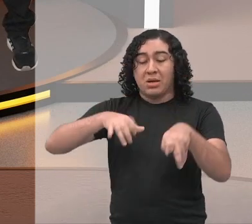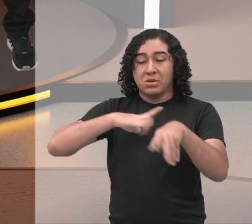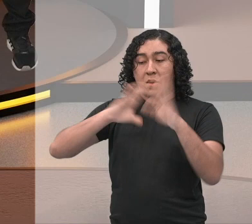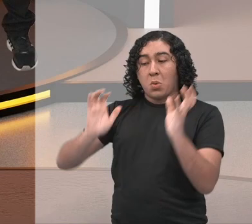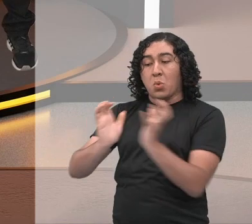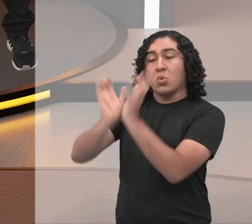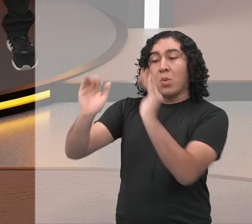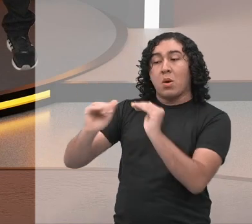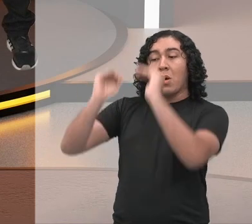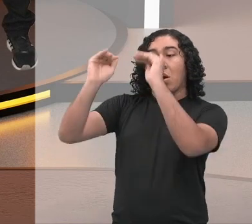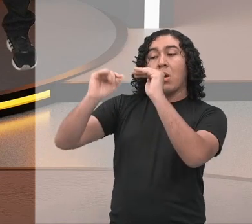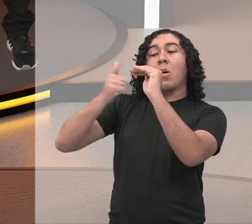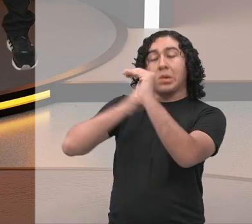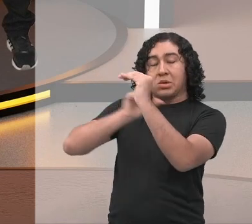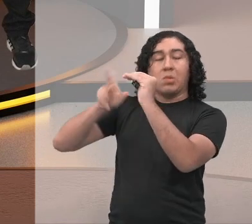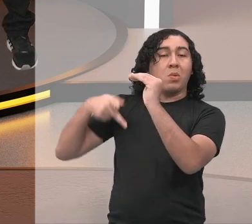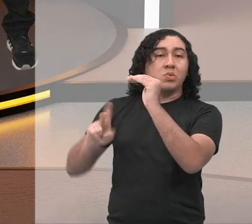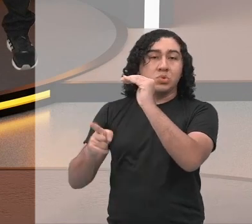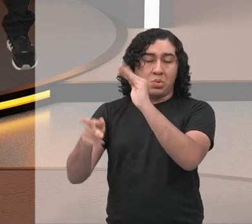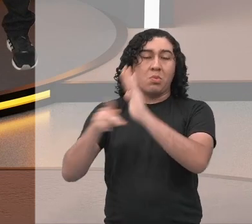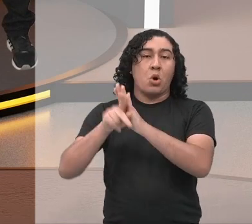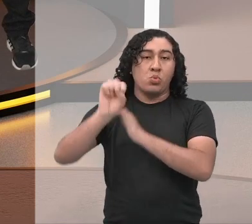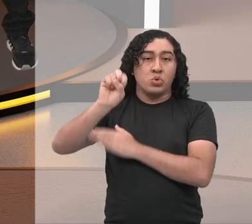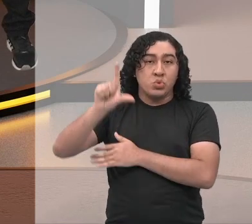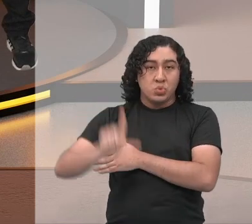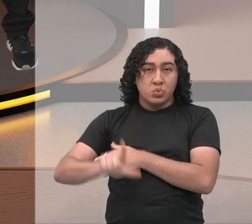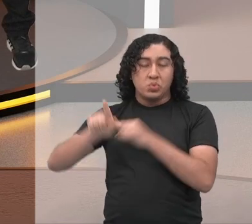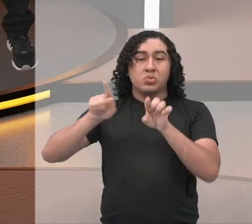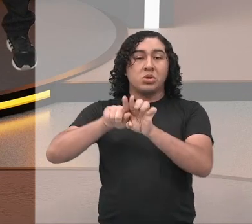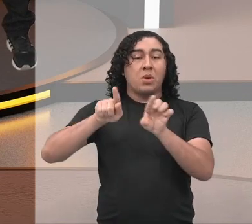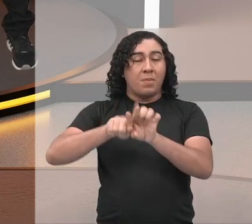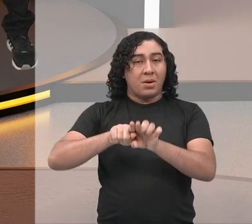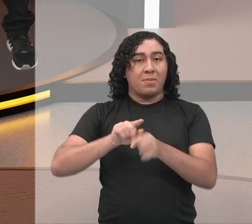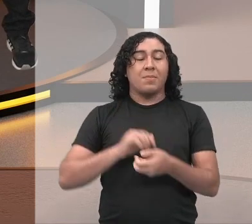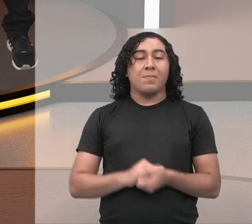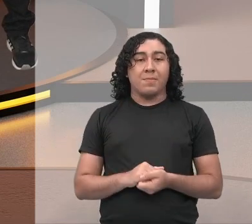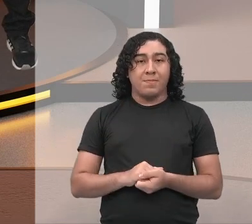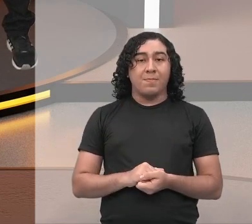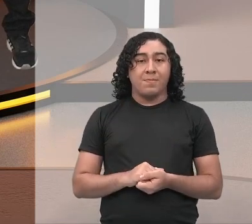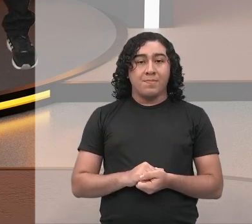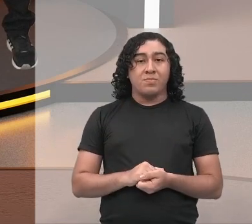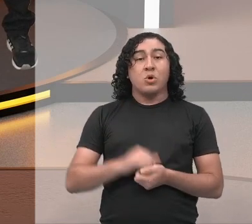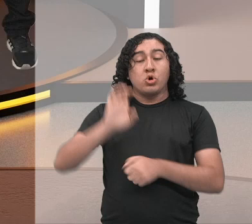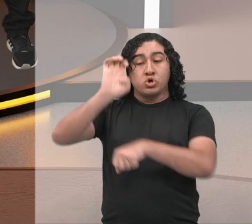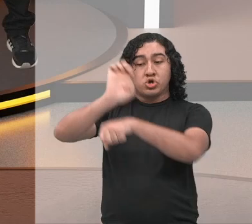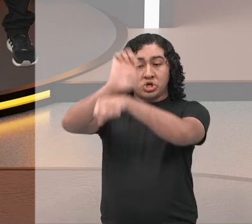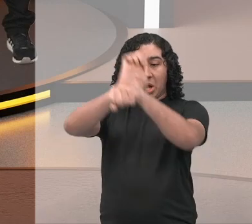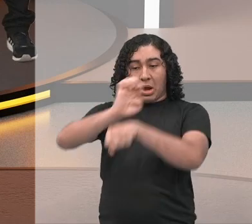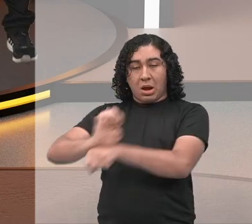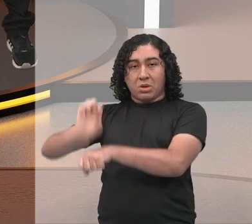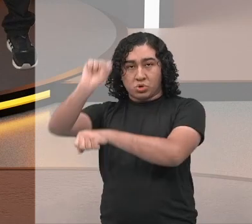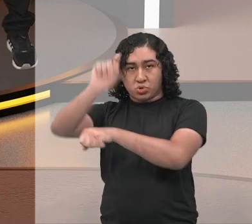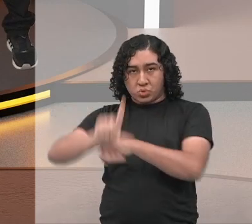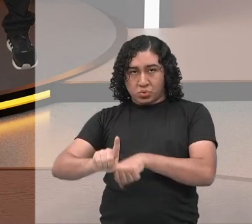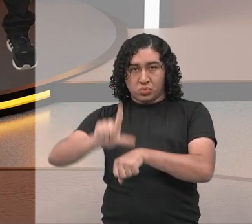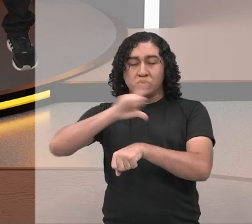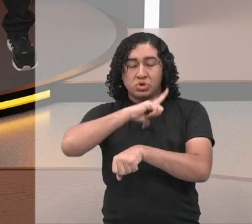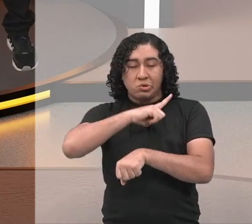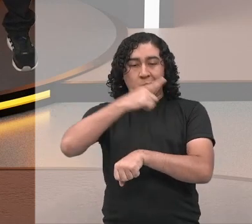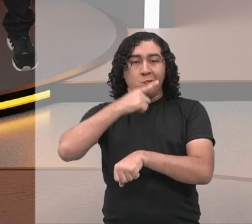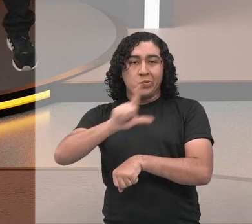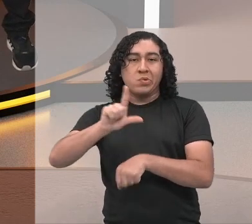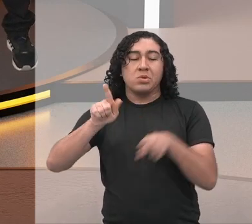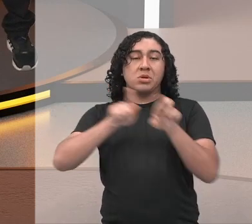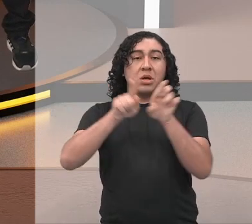dominante ali do sul do país, gaúcha e também ali paranaense e catarinense, que viria a ser, e também